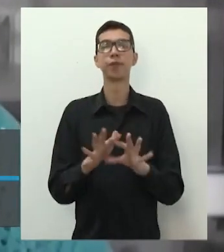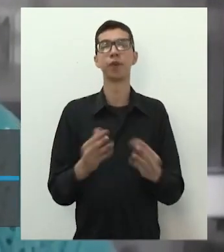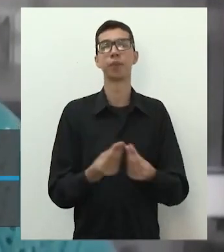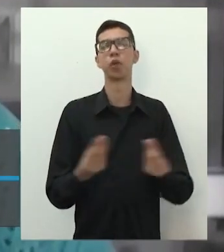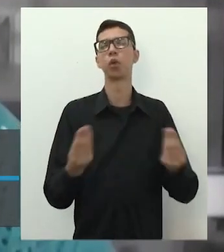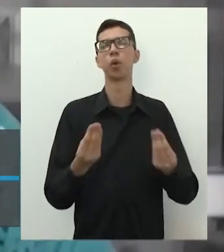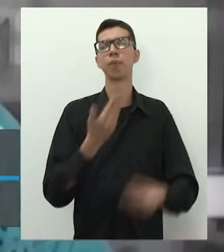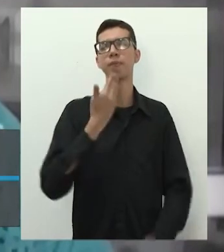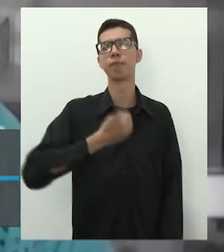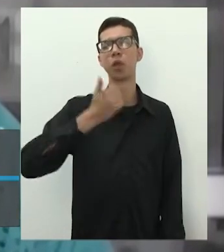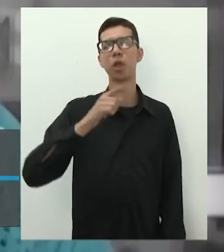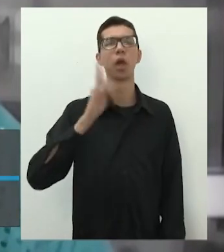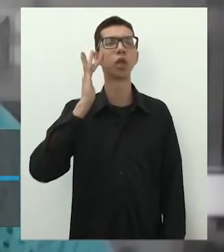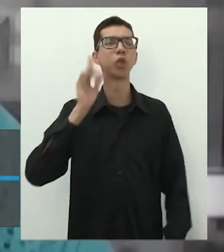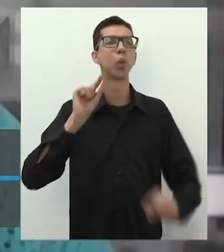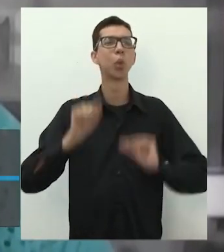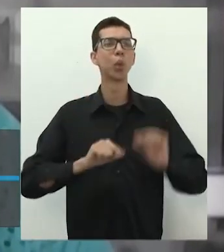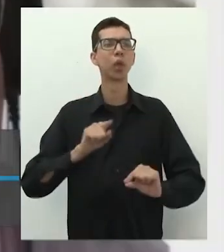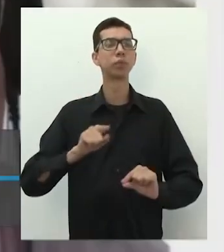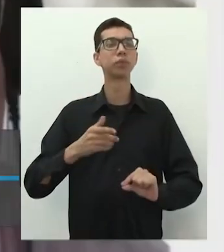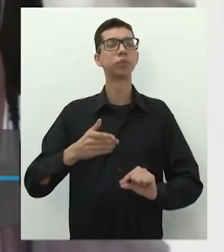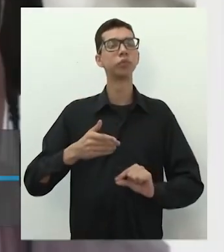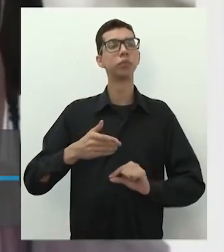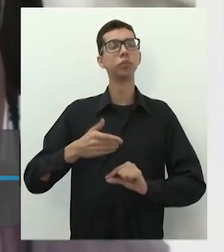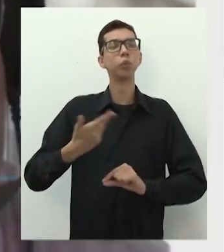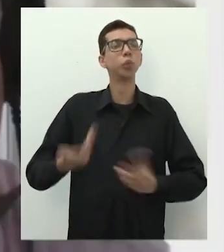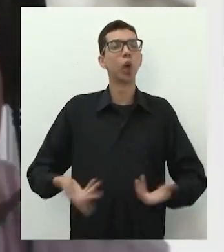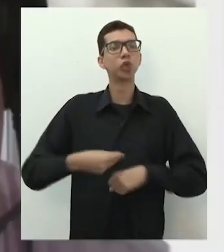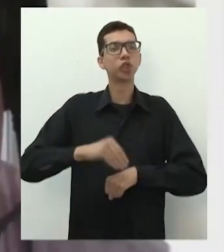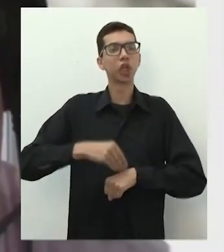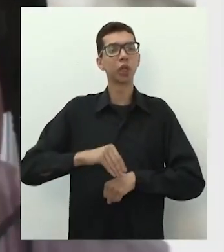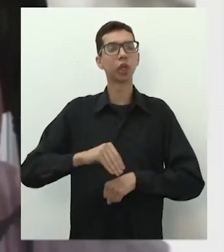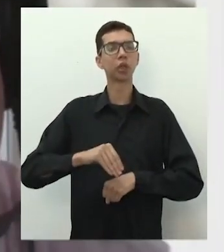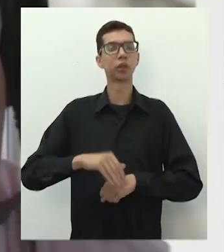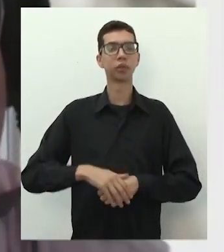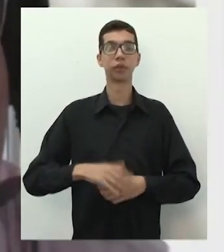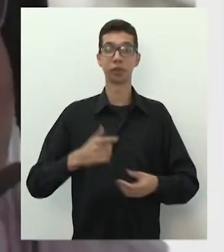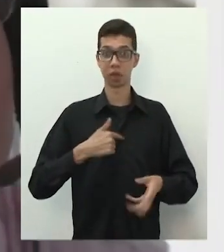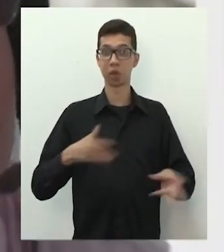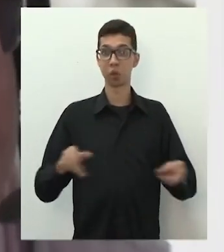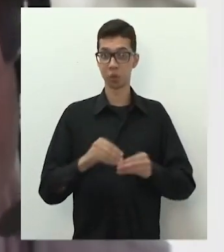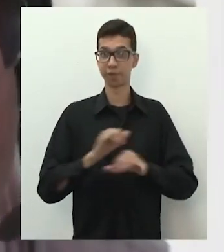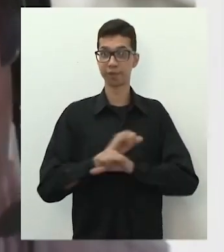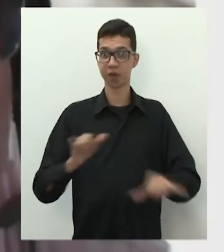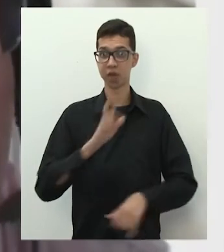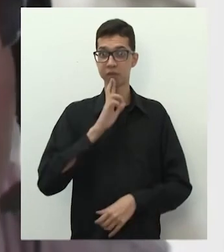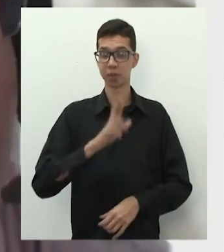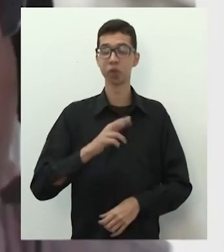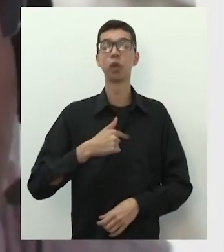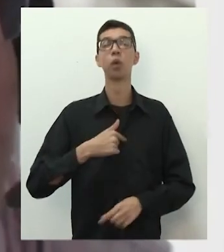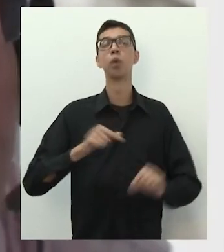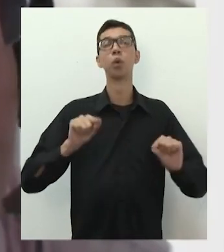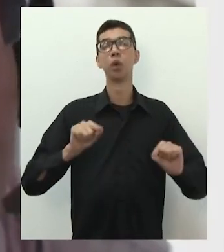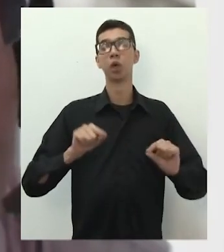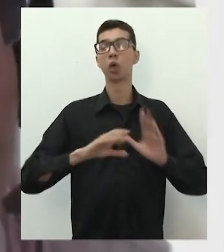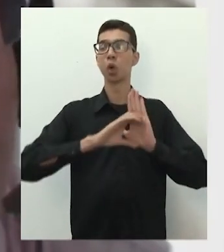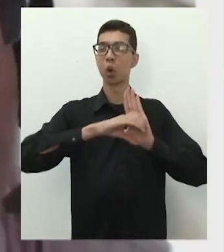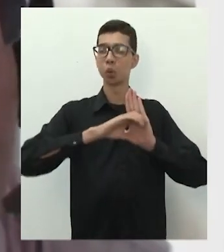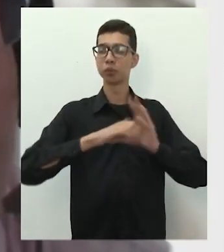comportamento, eles têm necessidade de fazer essa orientação ao jovem, ao adolescente, e vez ou outra também, alertar a